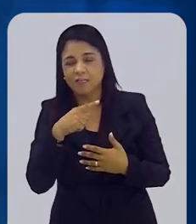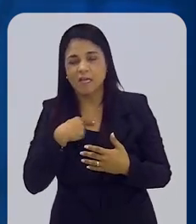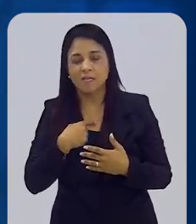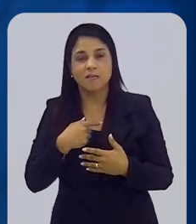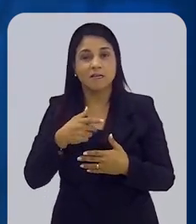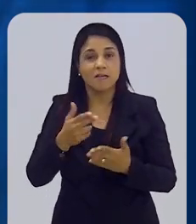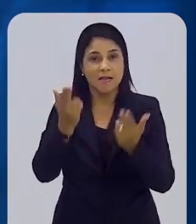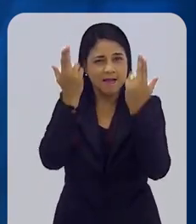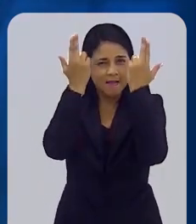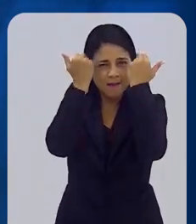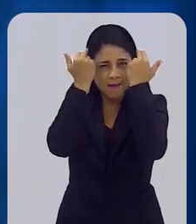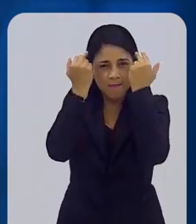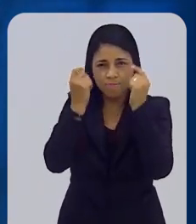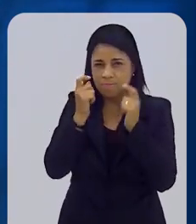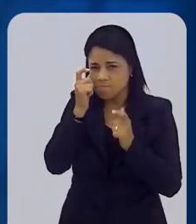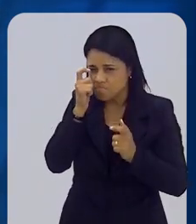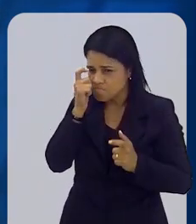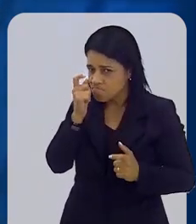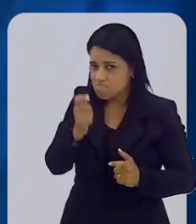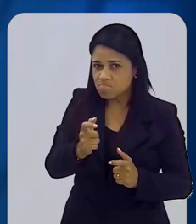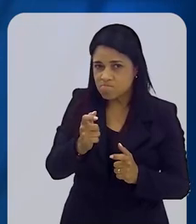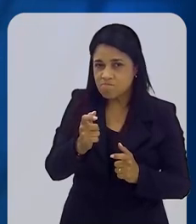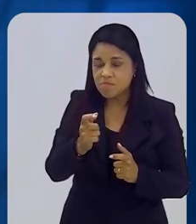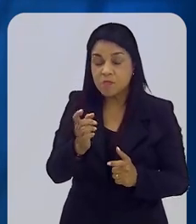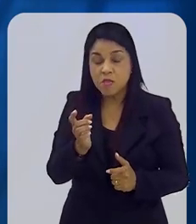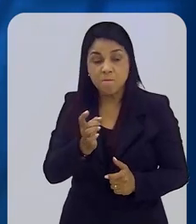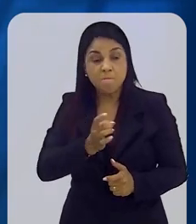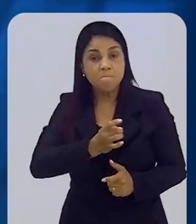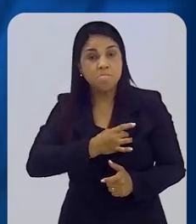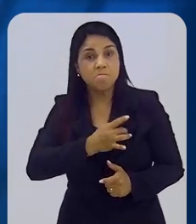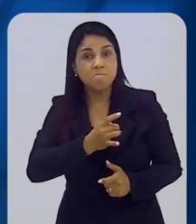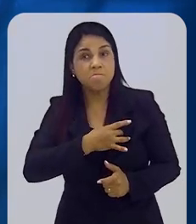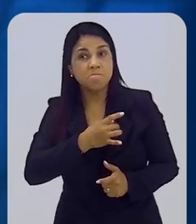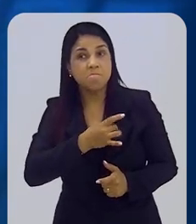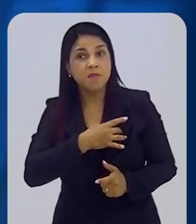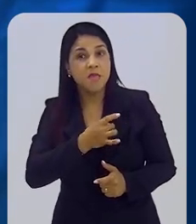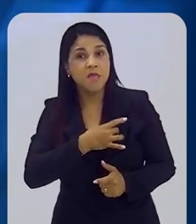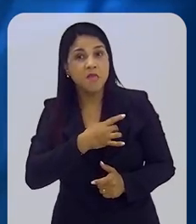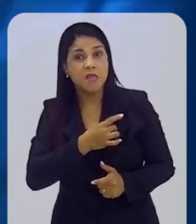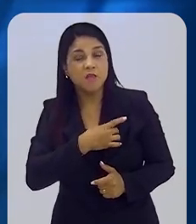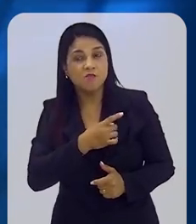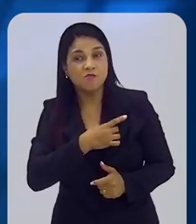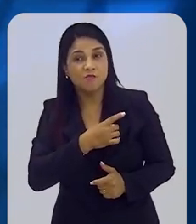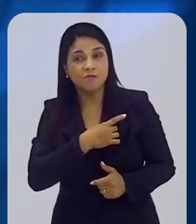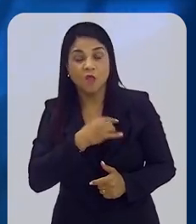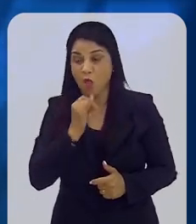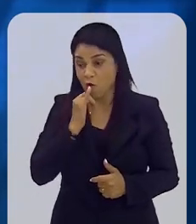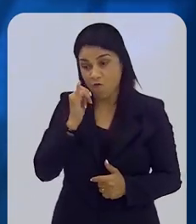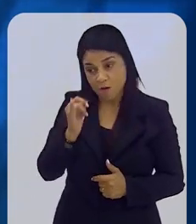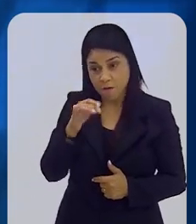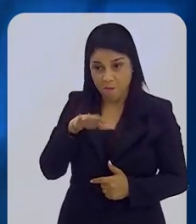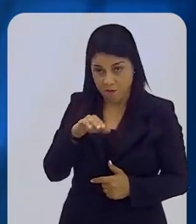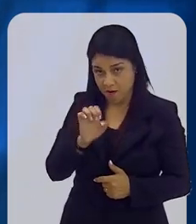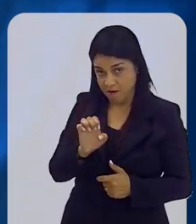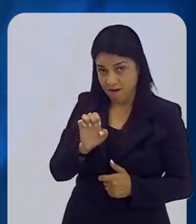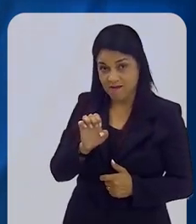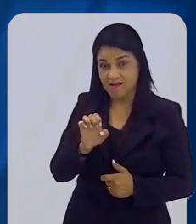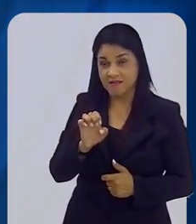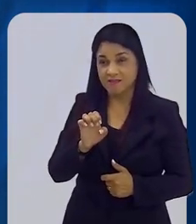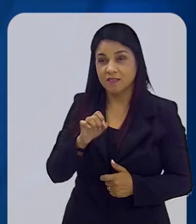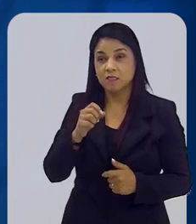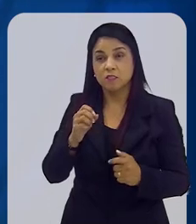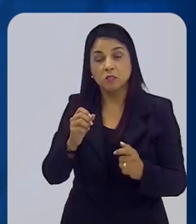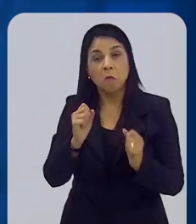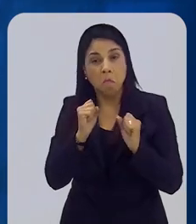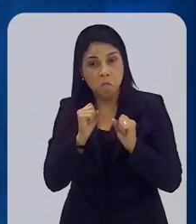muita ganância, ela tinha medo. Aí eu falei pra minha mãe, se